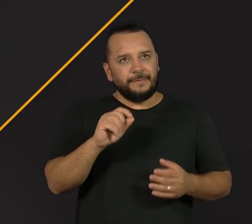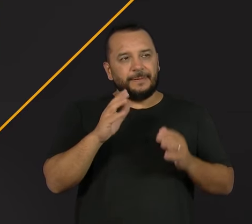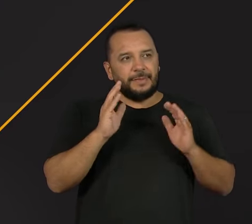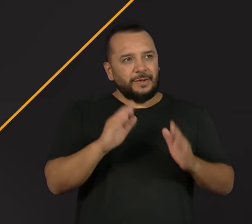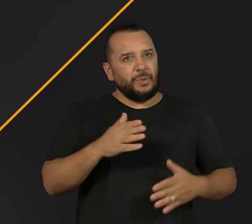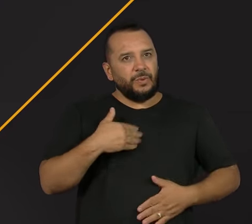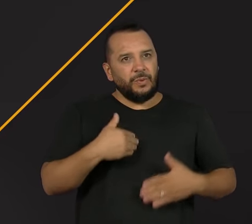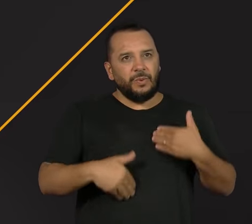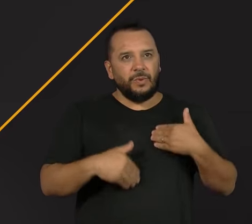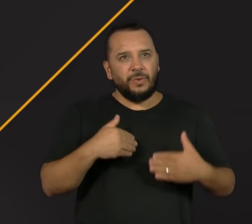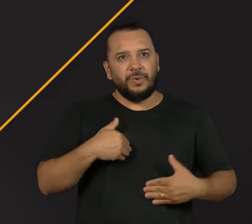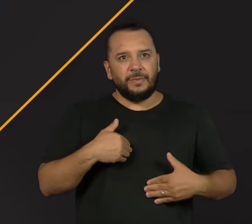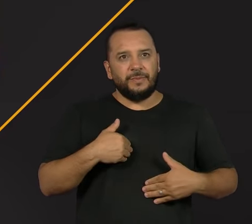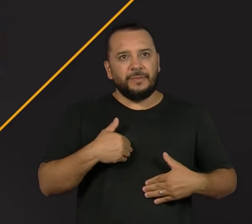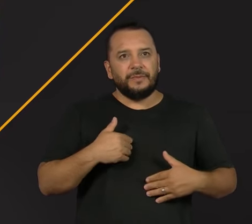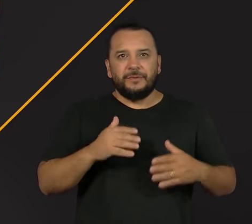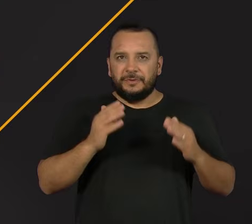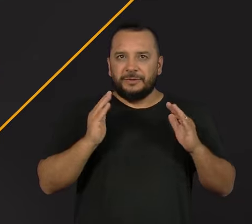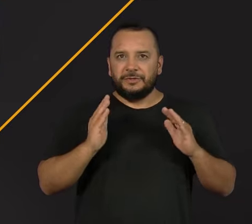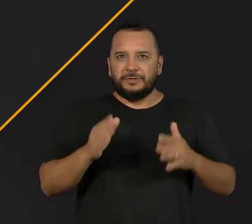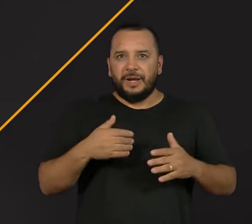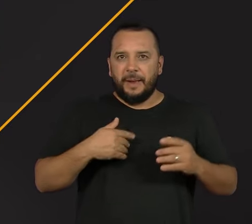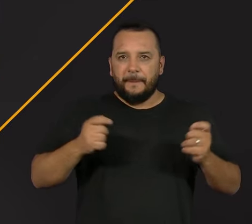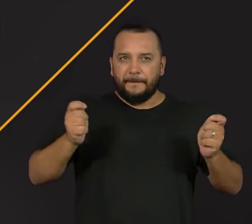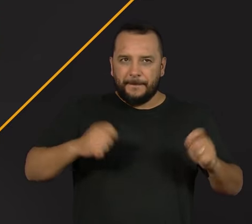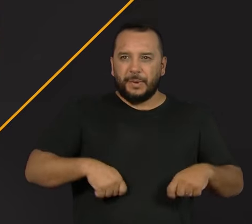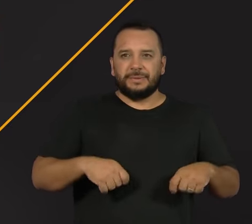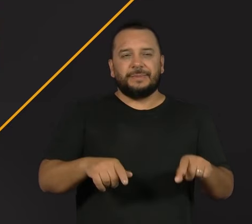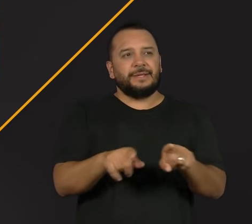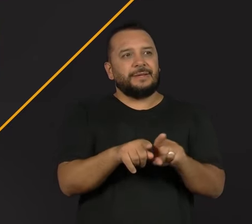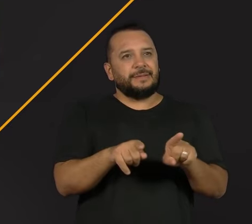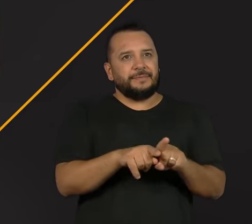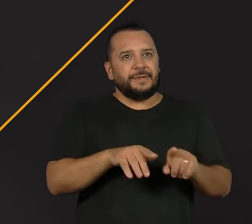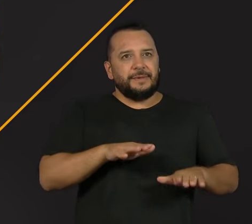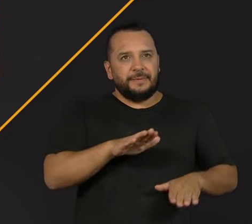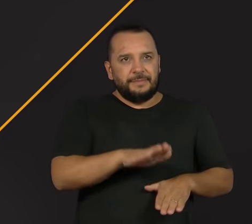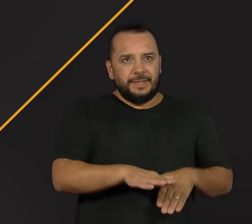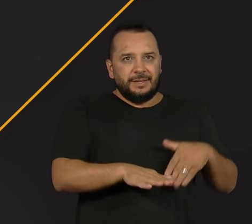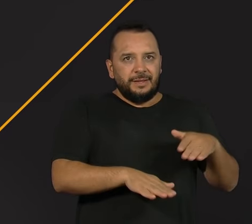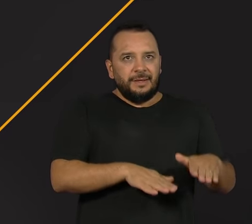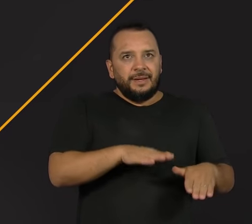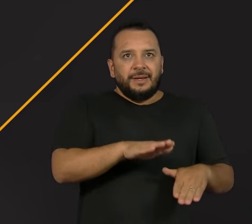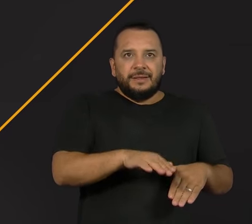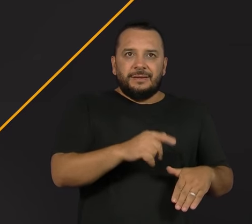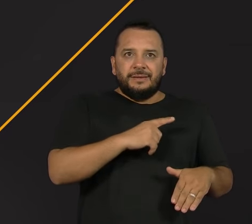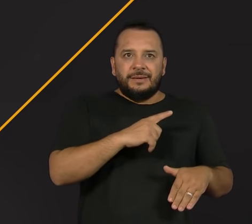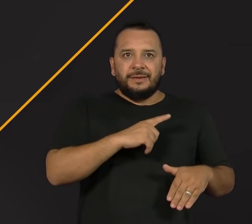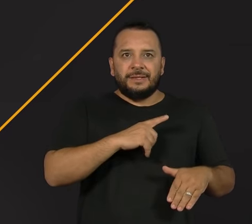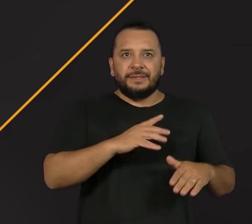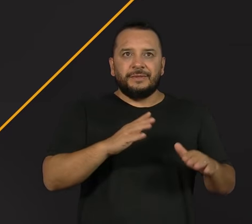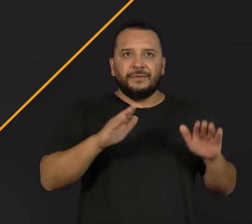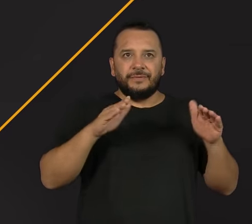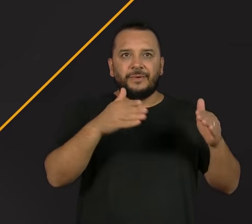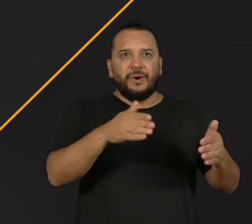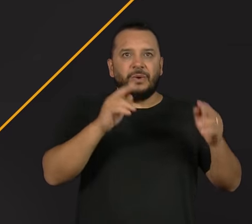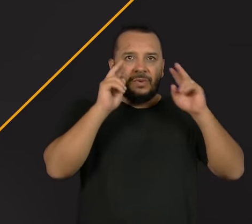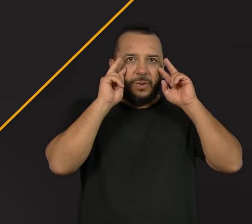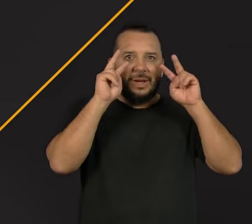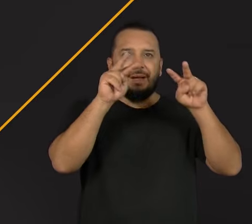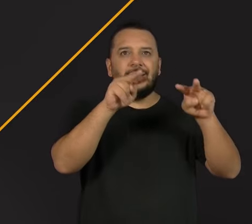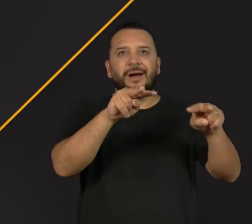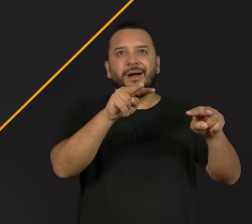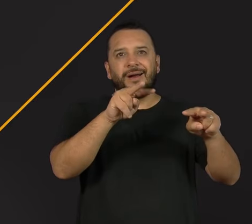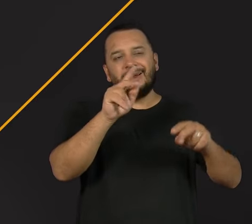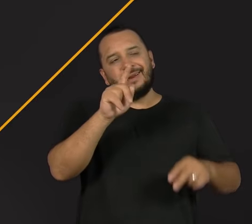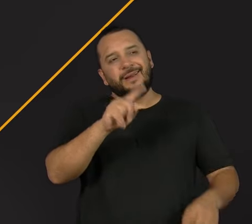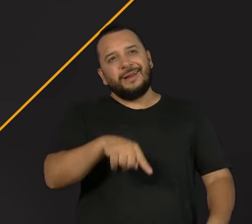você percebe, você falou, a questão tátil do pisar, do foco do olhar, são